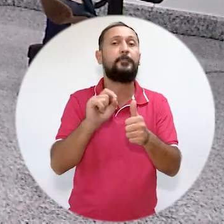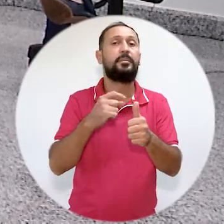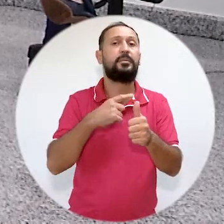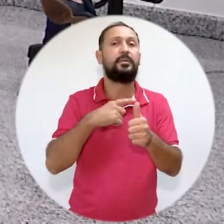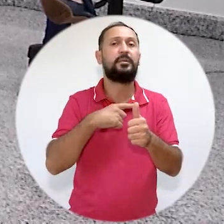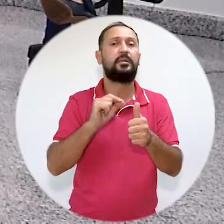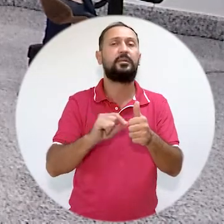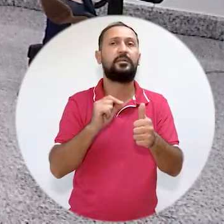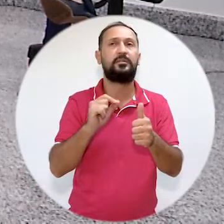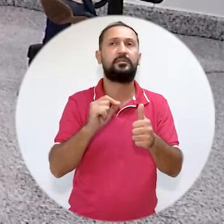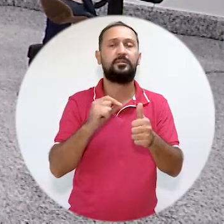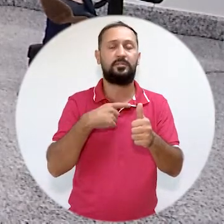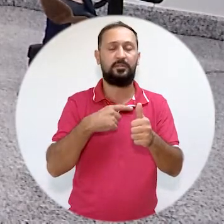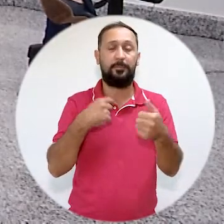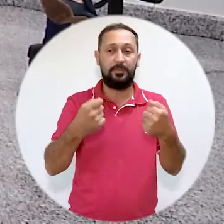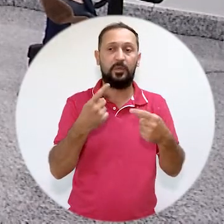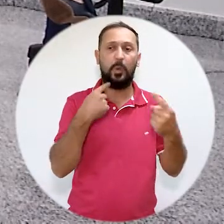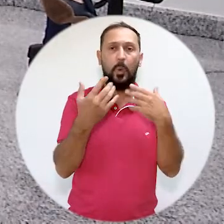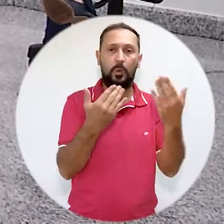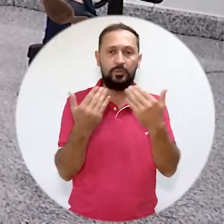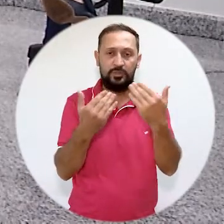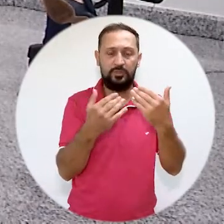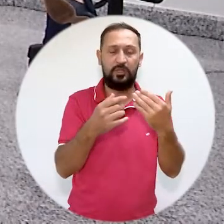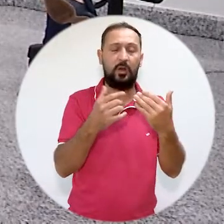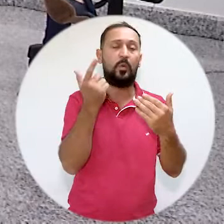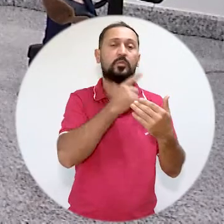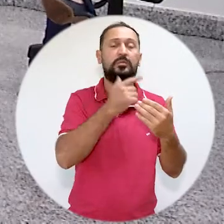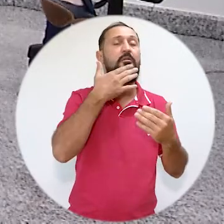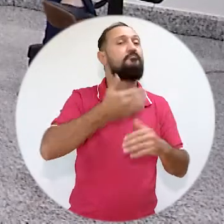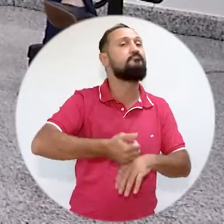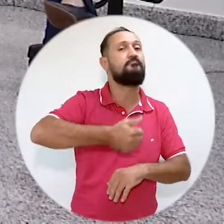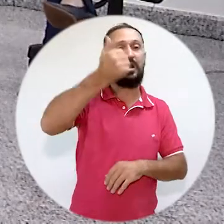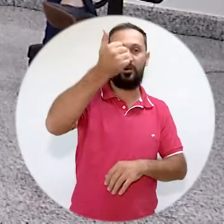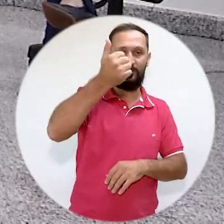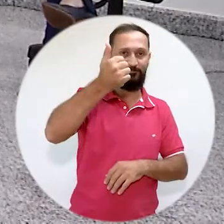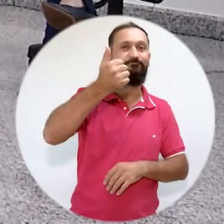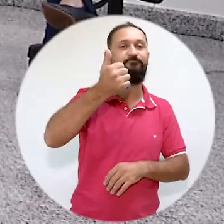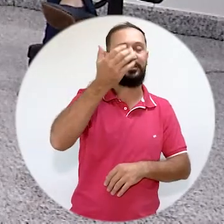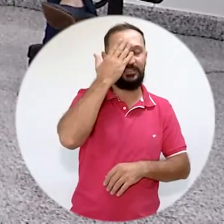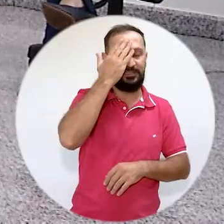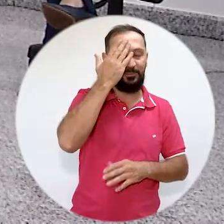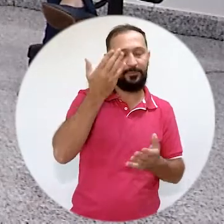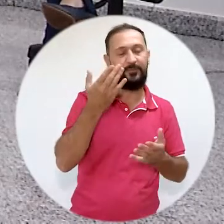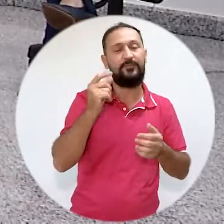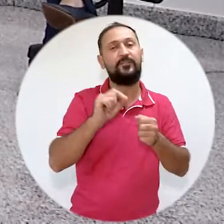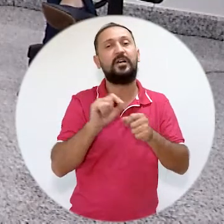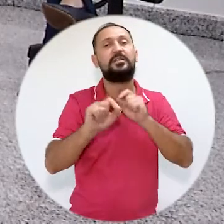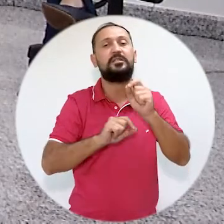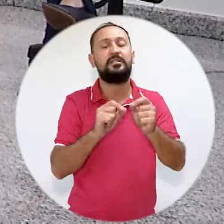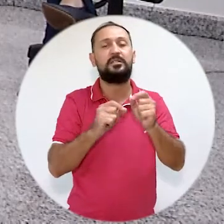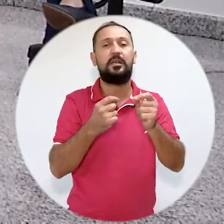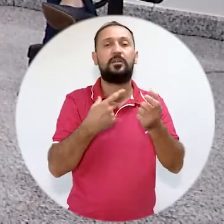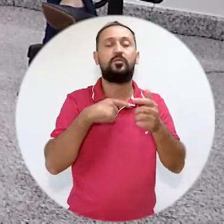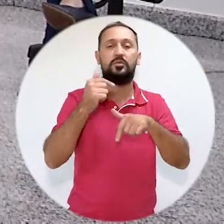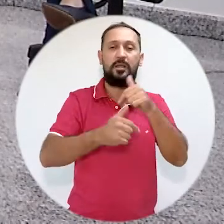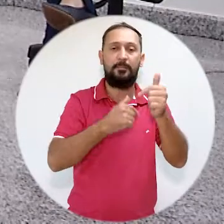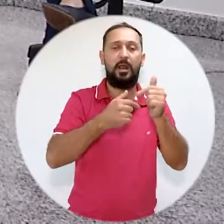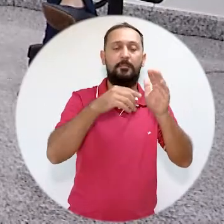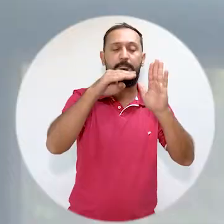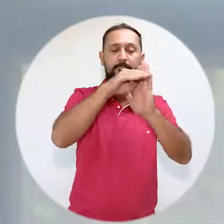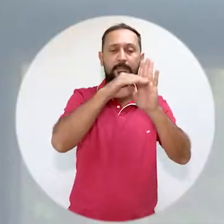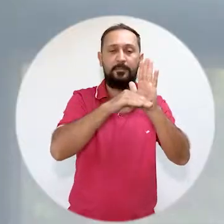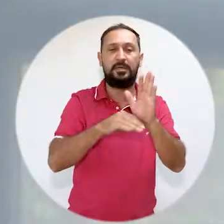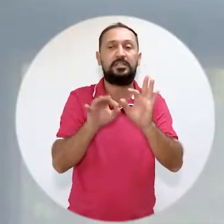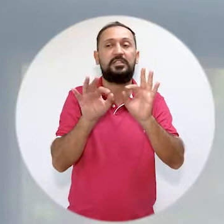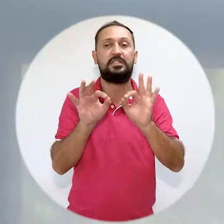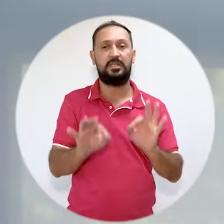o casal que tinha um bom diálogo saiu na frente para reorganizar isso. e trazer aí, impor uma divisão de tarefas